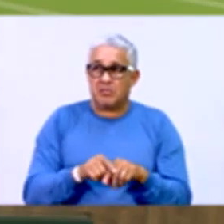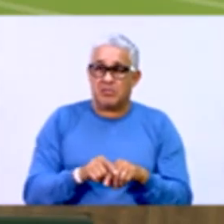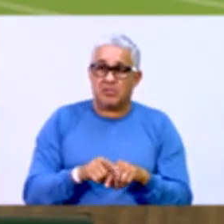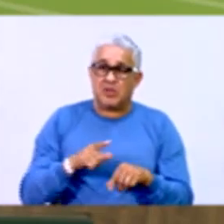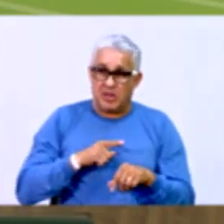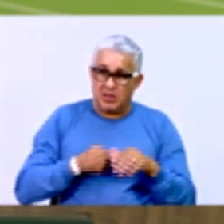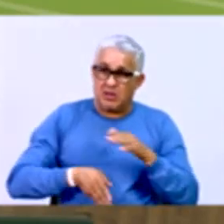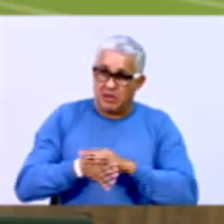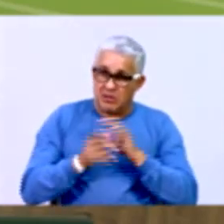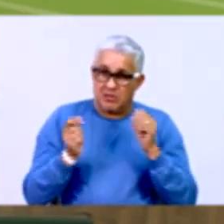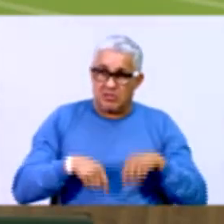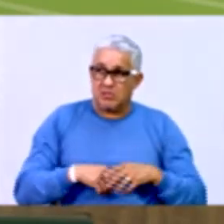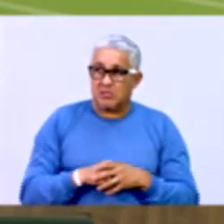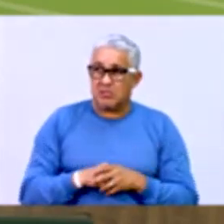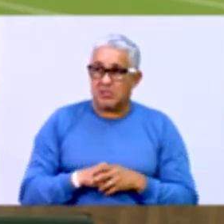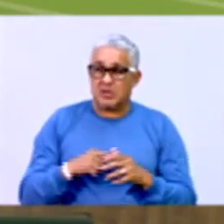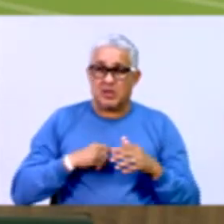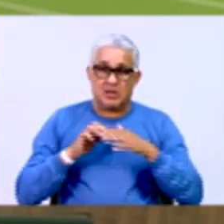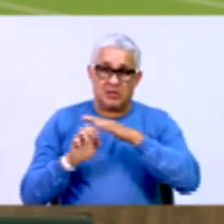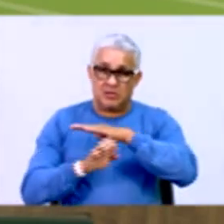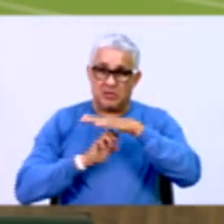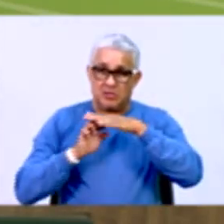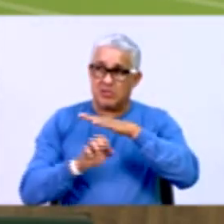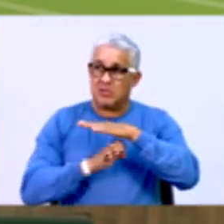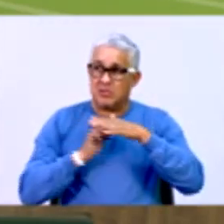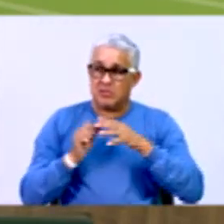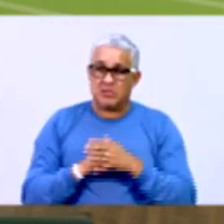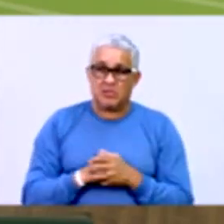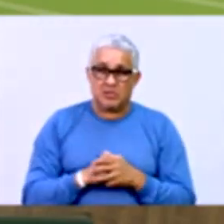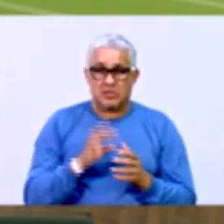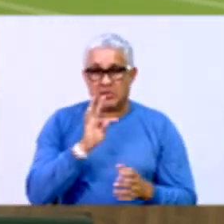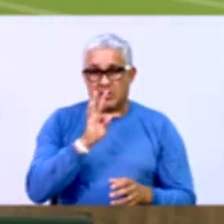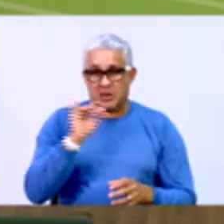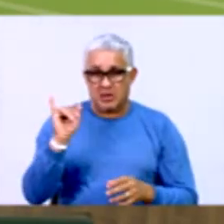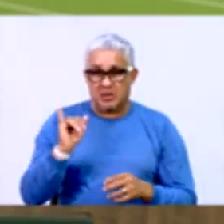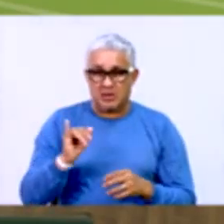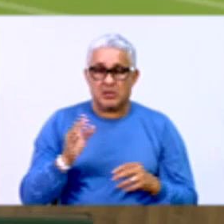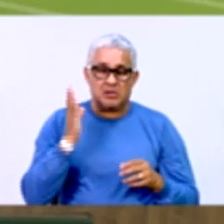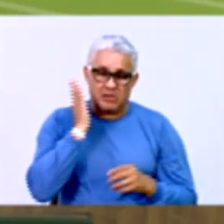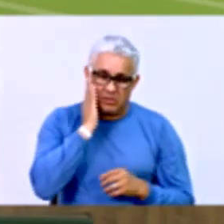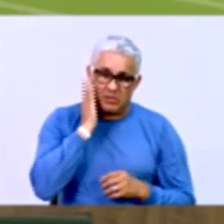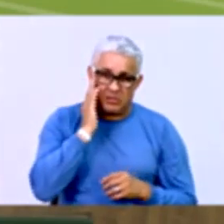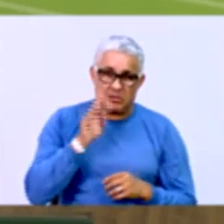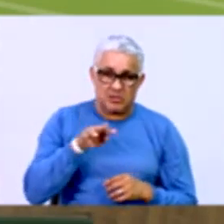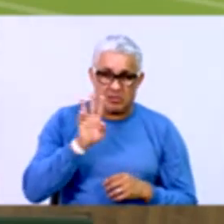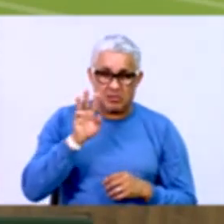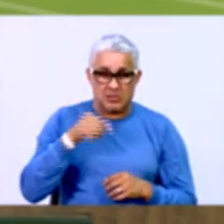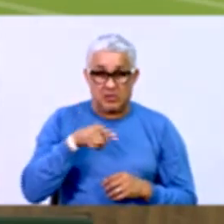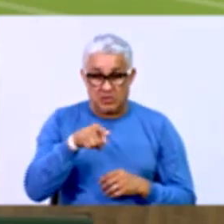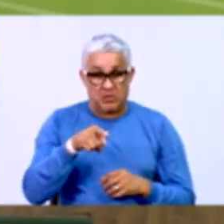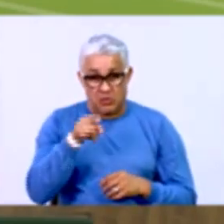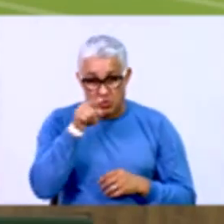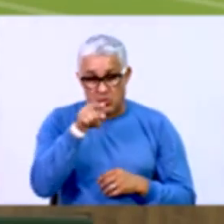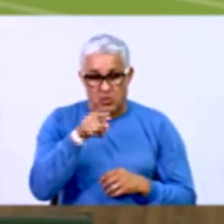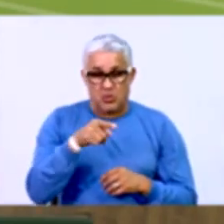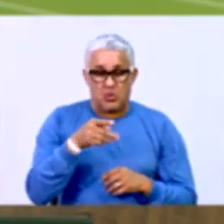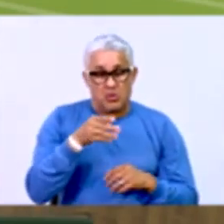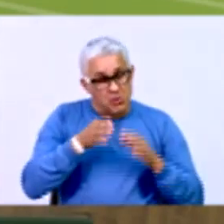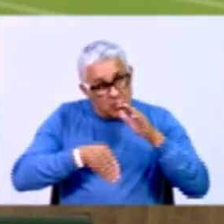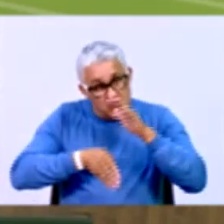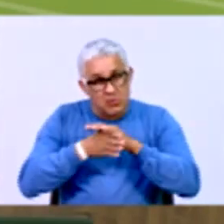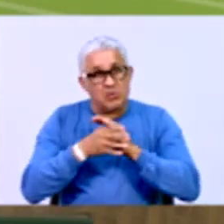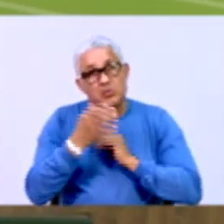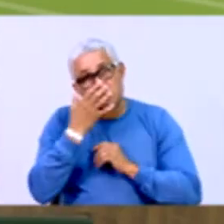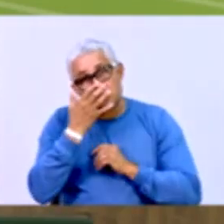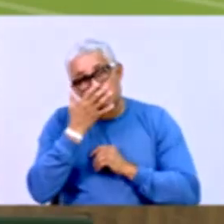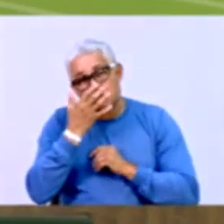acesso. Né? Uma empresa com um mínimo de TI, vamos dizer, ela sabe os sites que você visita, ela sabe o quanto você